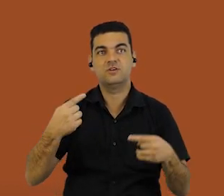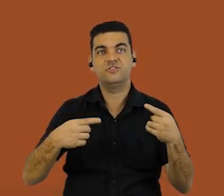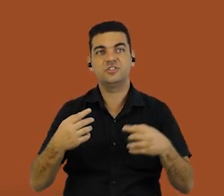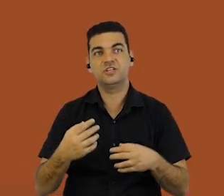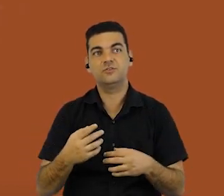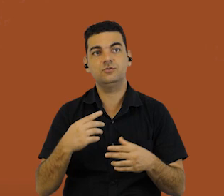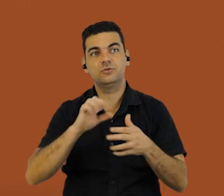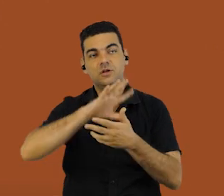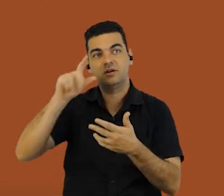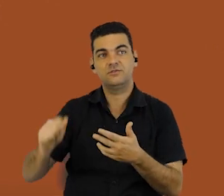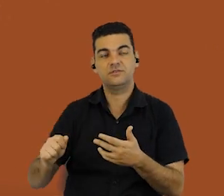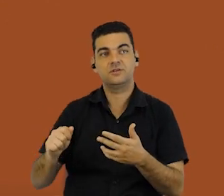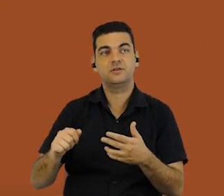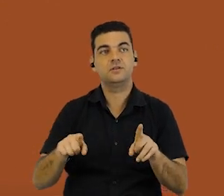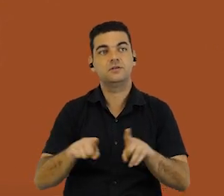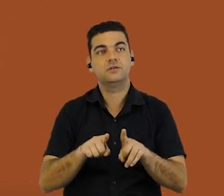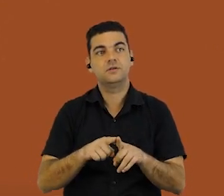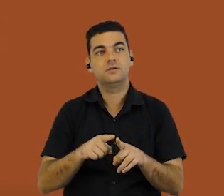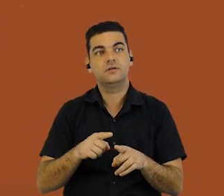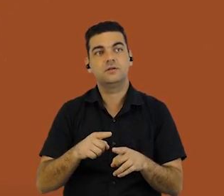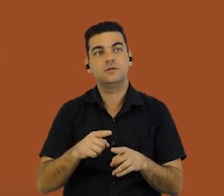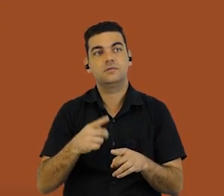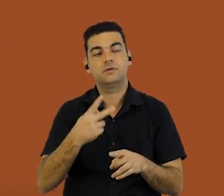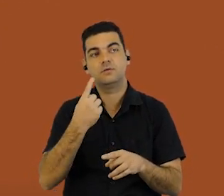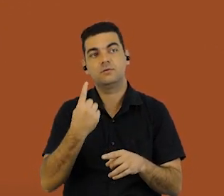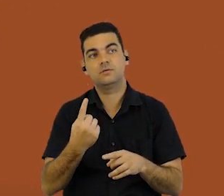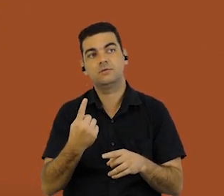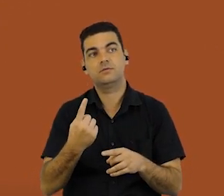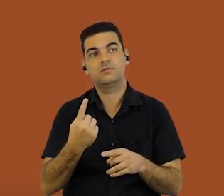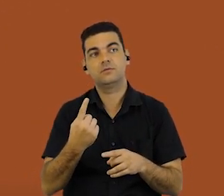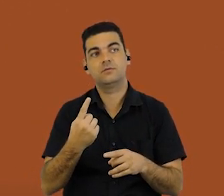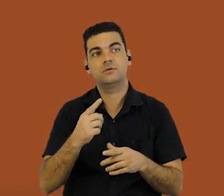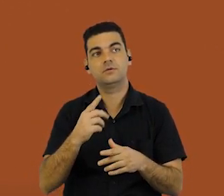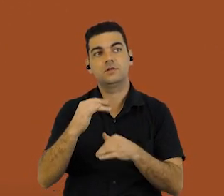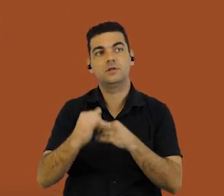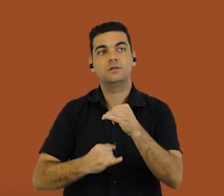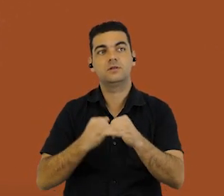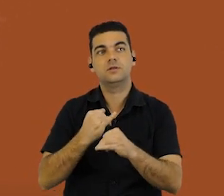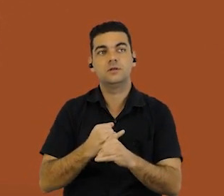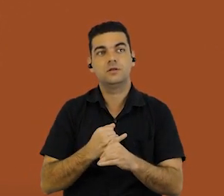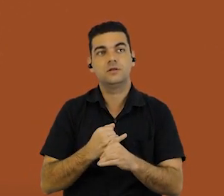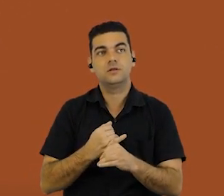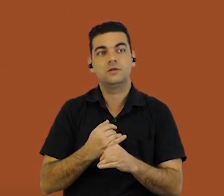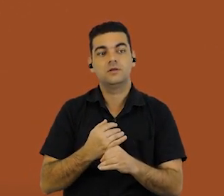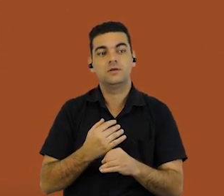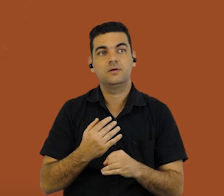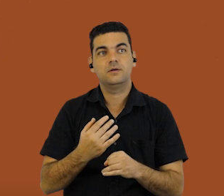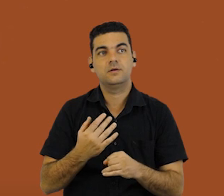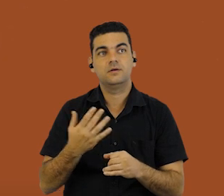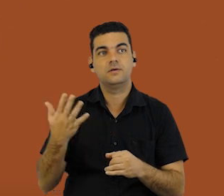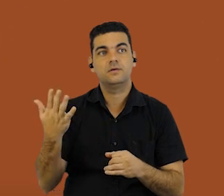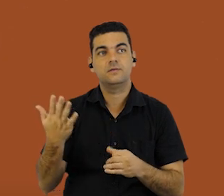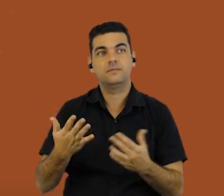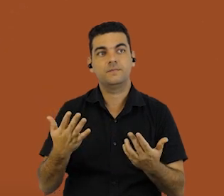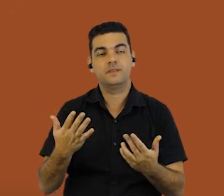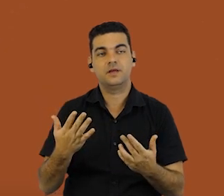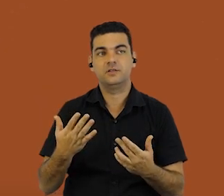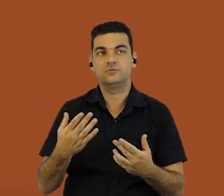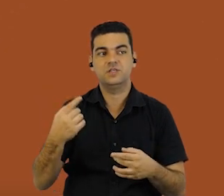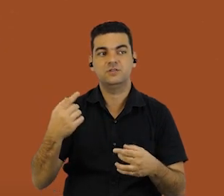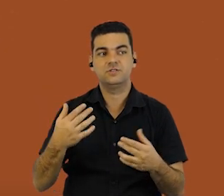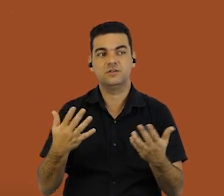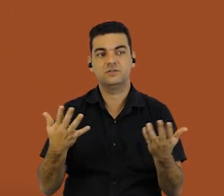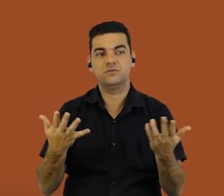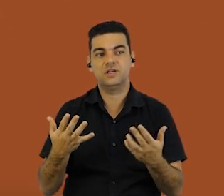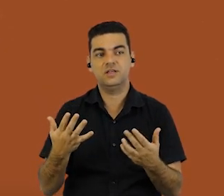revista África e Africanidades que tem um site, uma parte que é de artigos relacionados